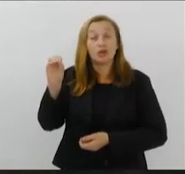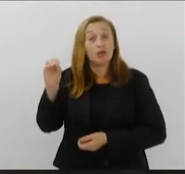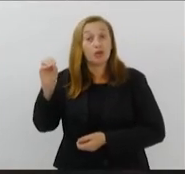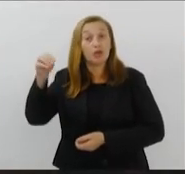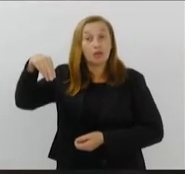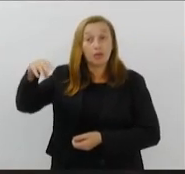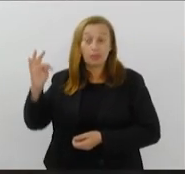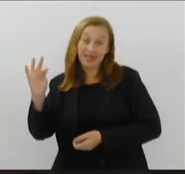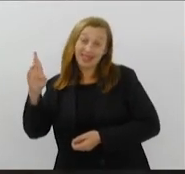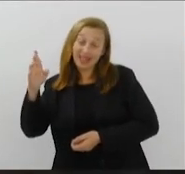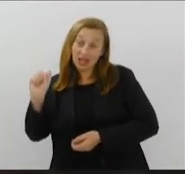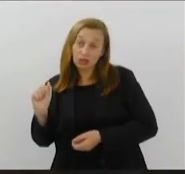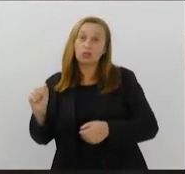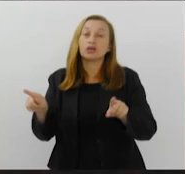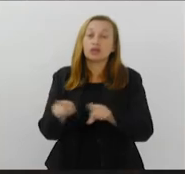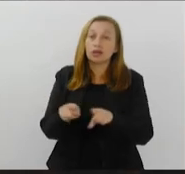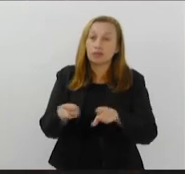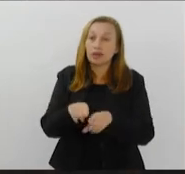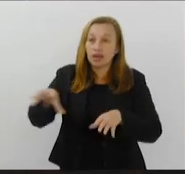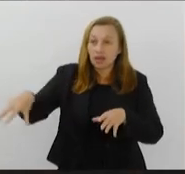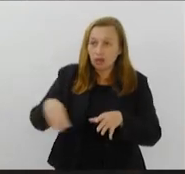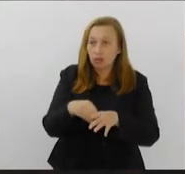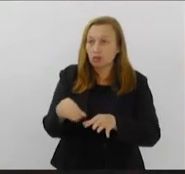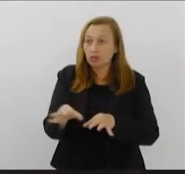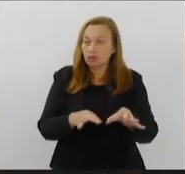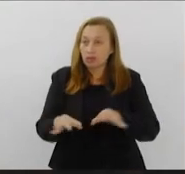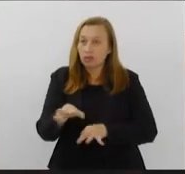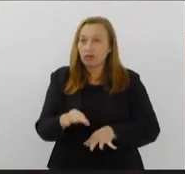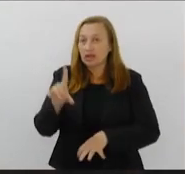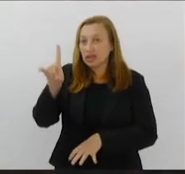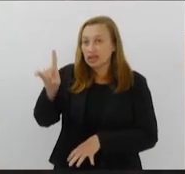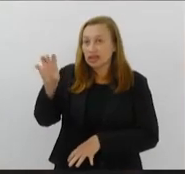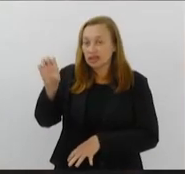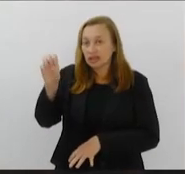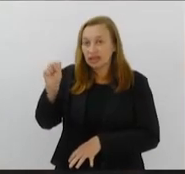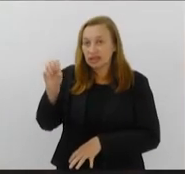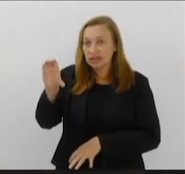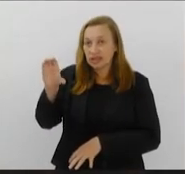biometano também faz parte do plano de descarbonização,